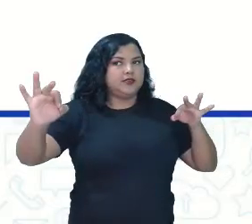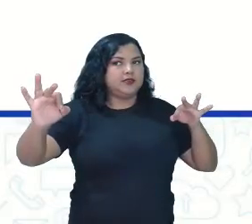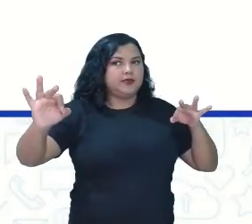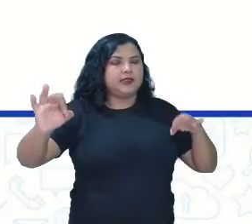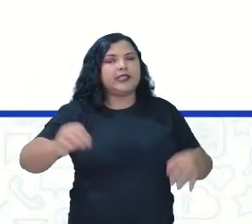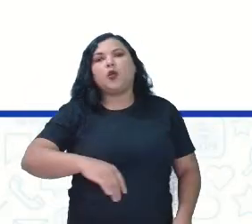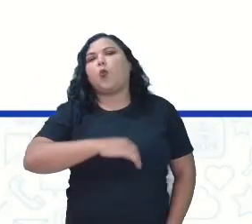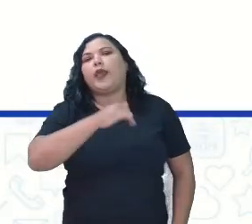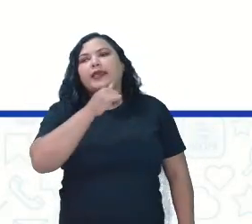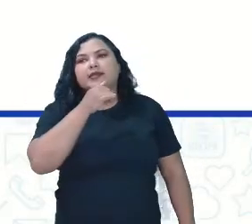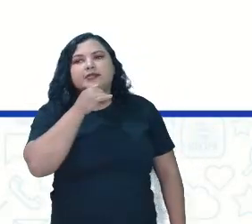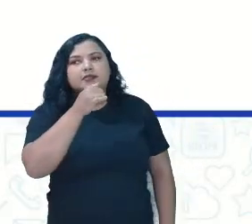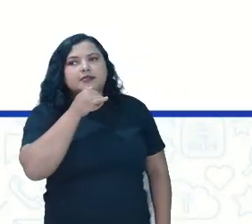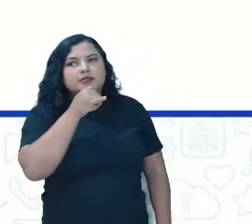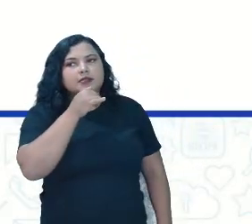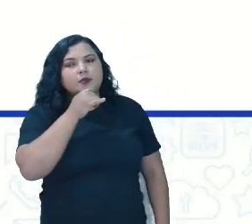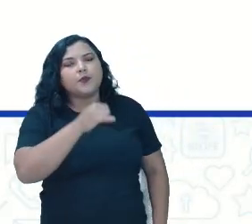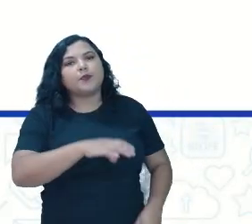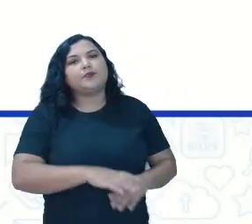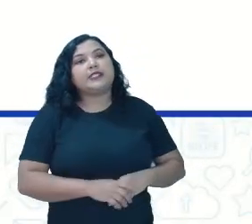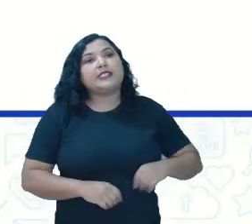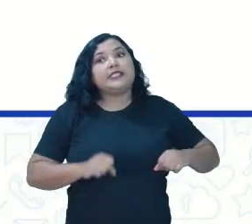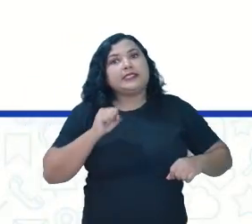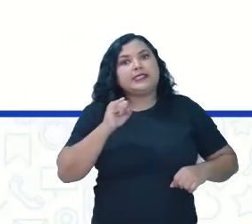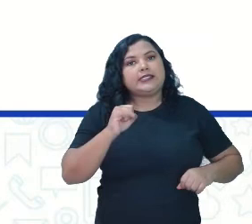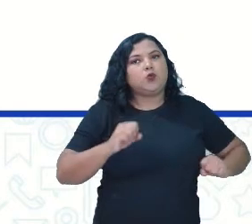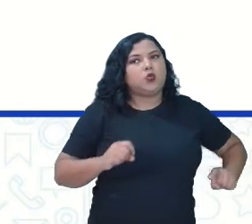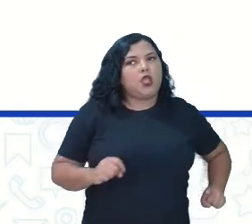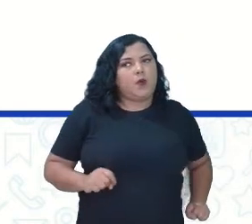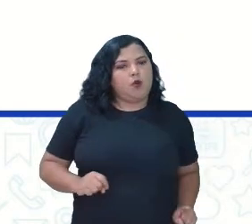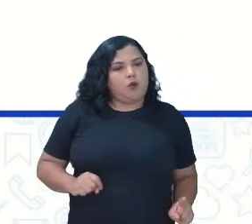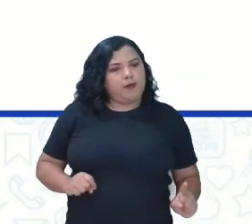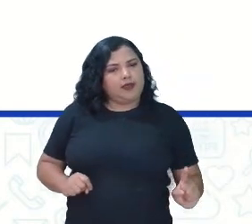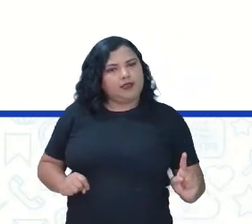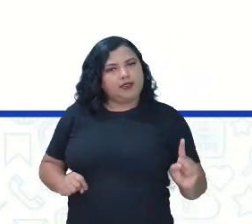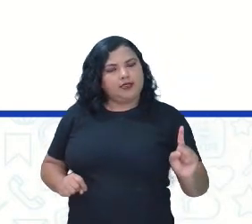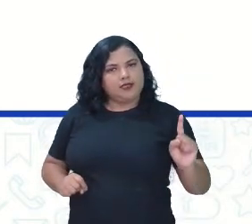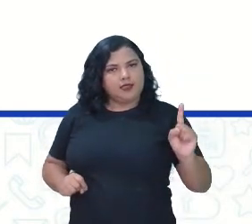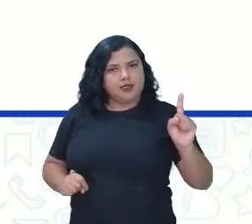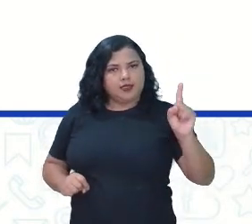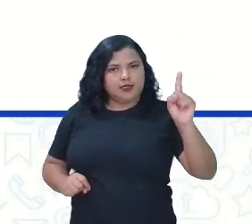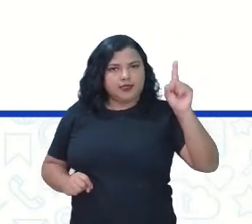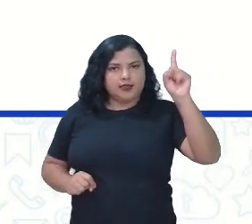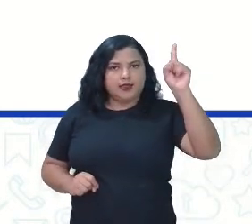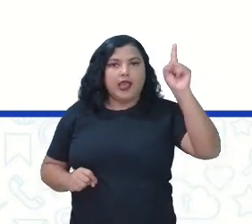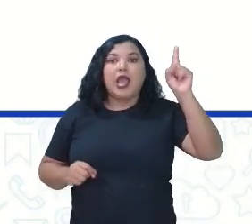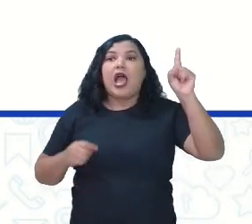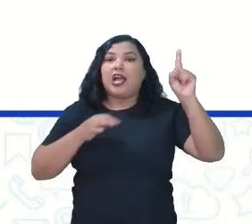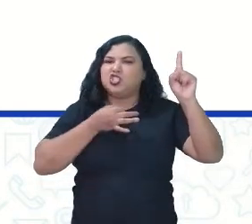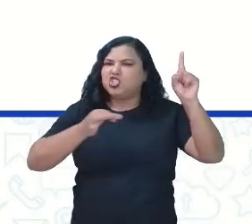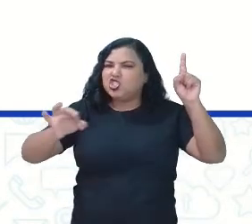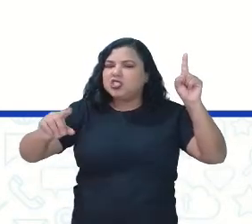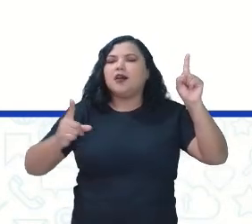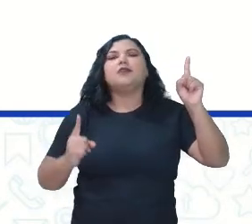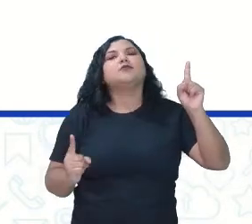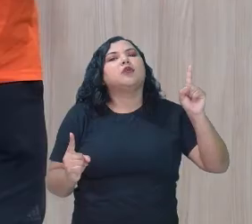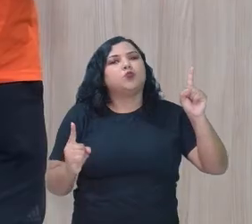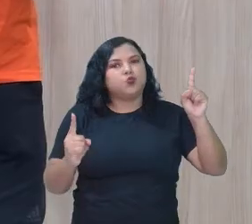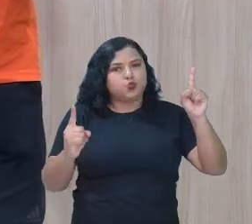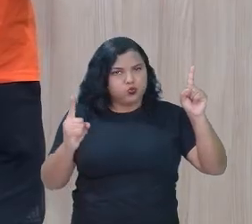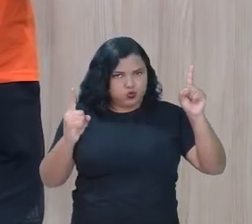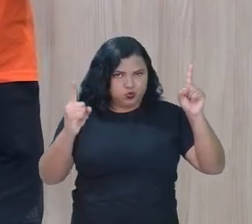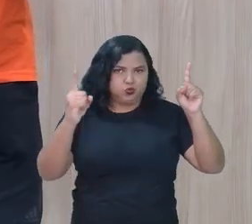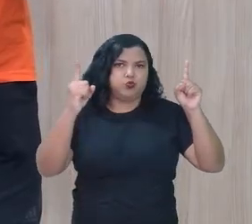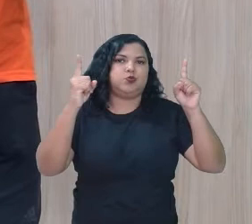distância, tá? Então, quando eu aumento o tempo, certo? Eu também vou aumentar